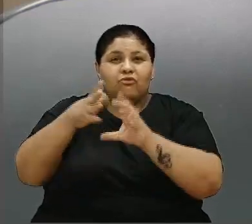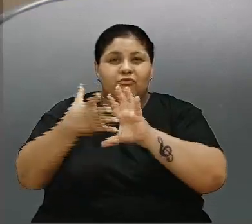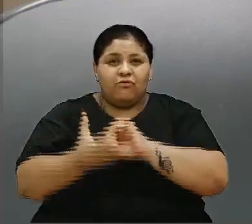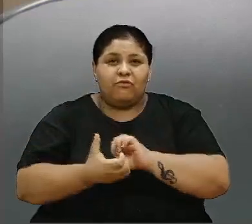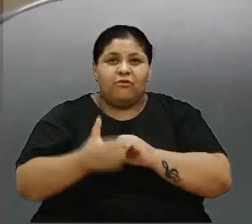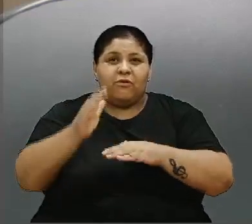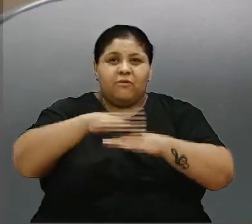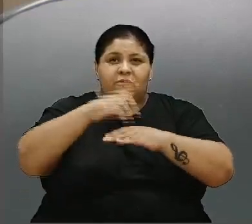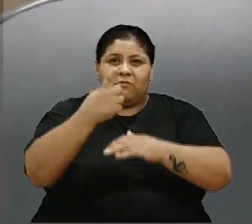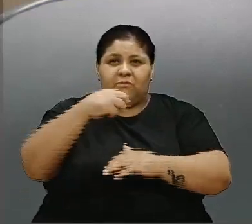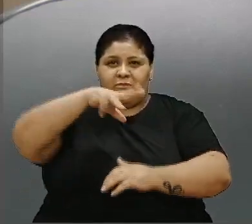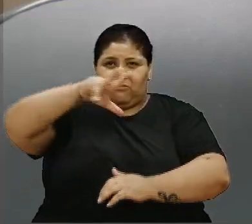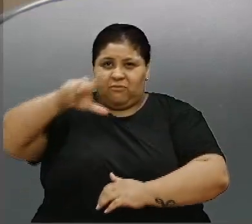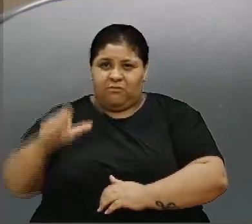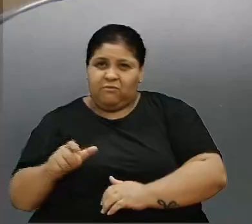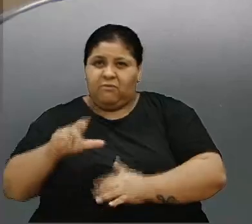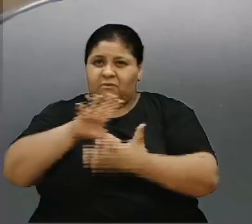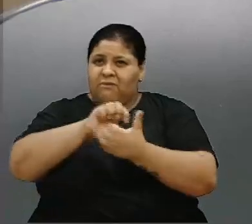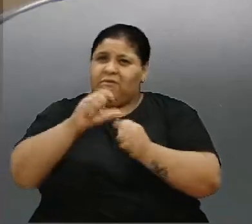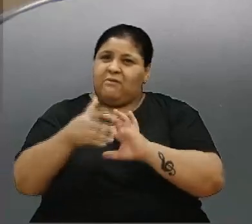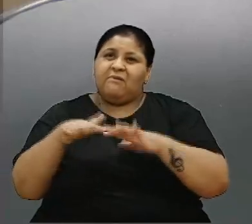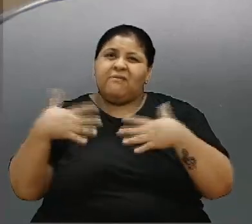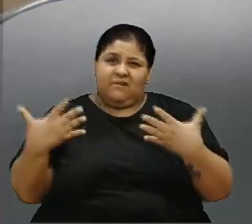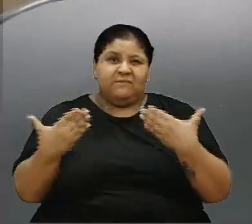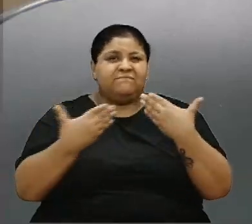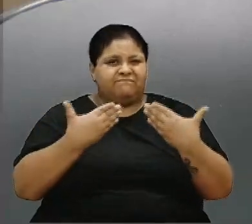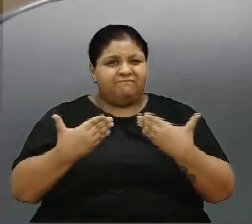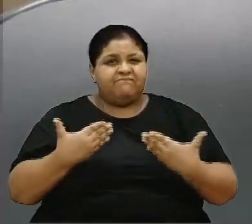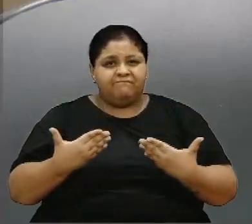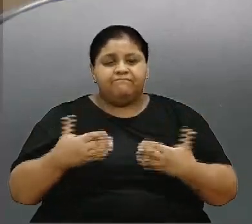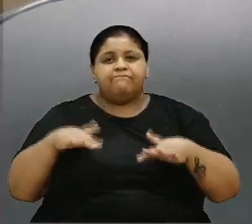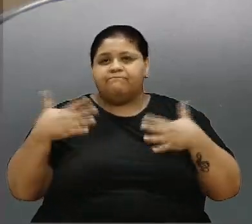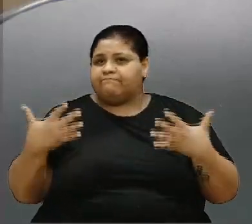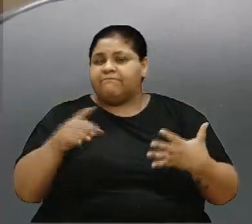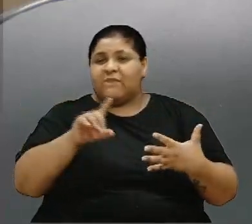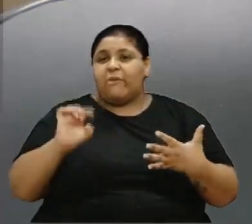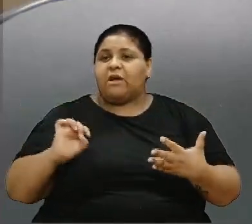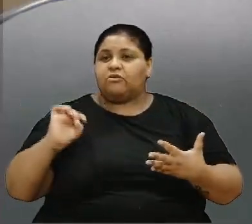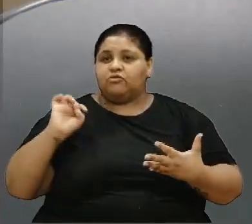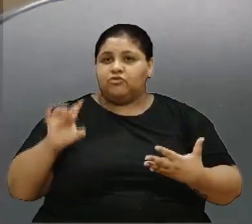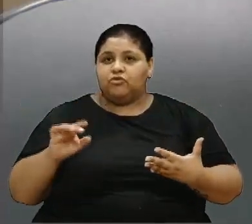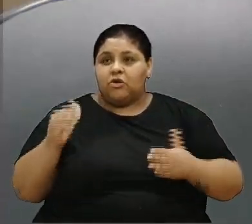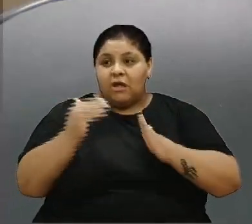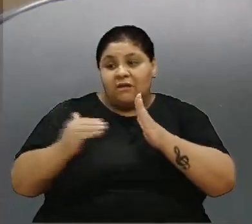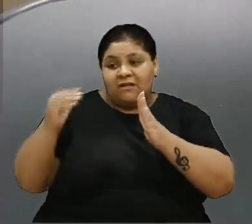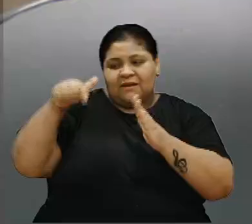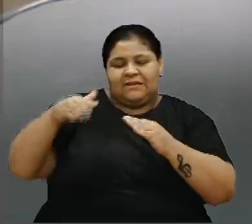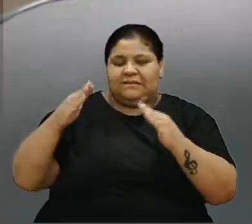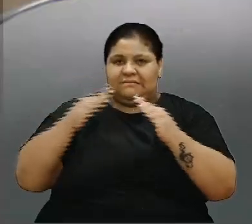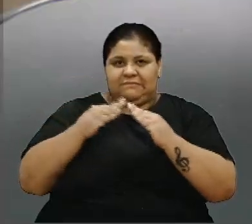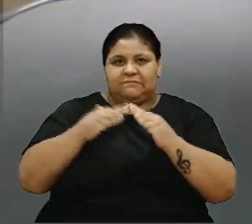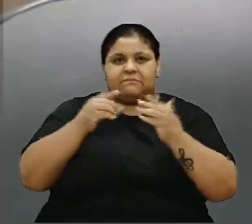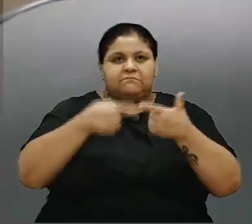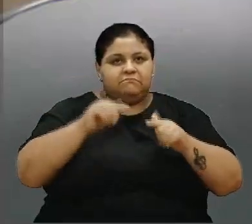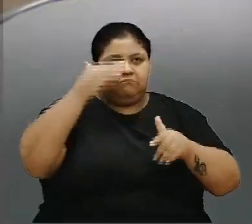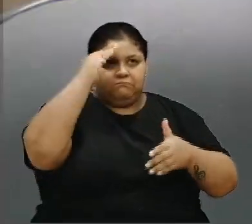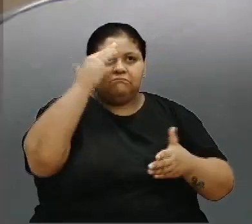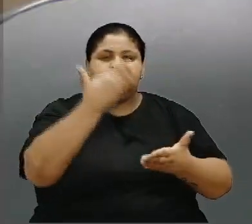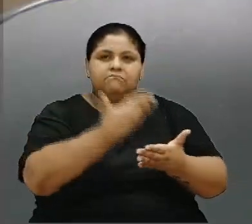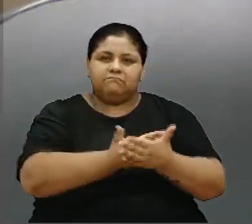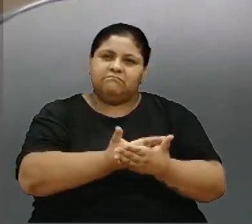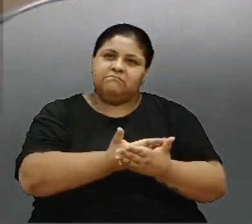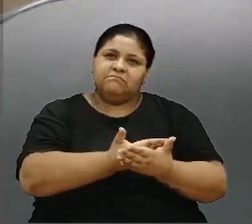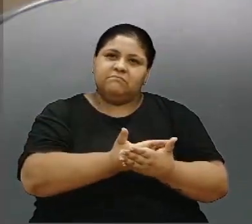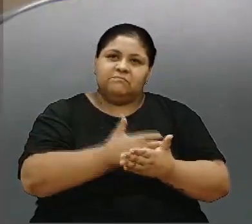mais 1.300.000 para os artistas, fica a dúvida, sabe? Então, não é só a nível dessa casa, mas eu acredito que